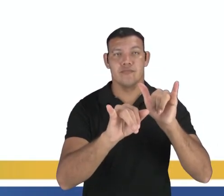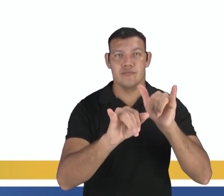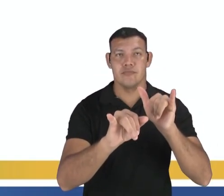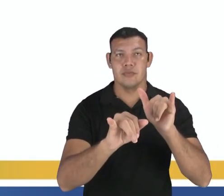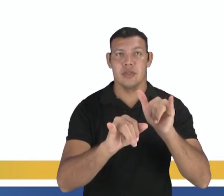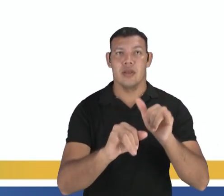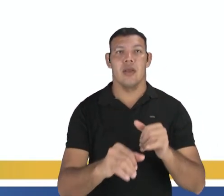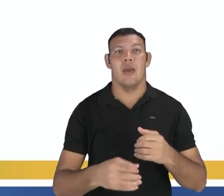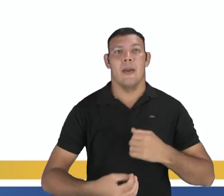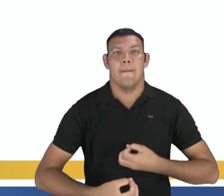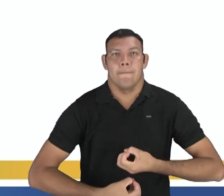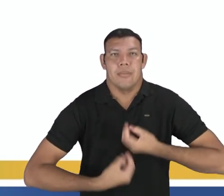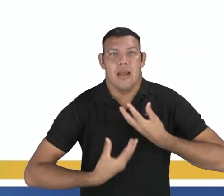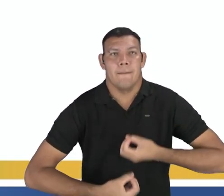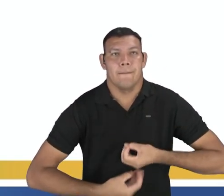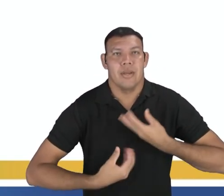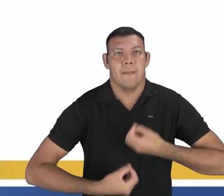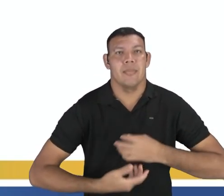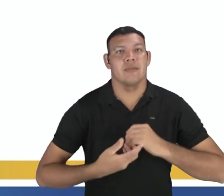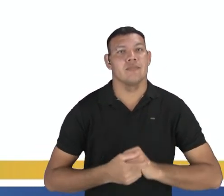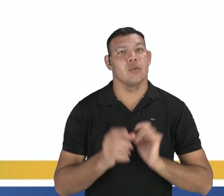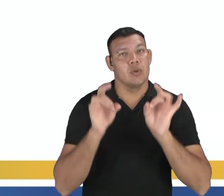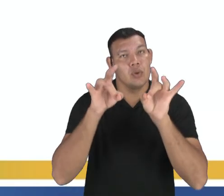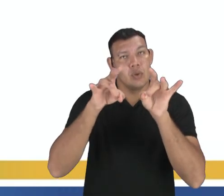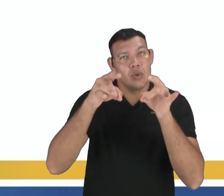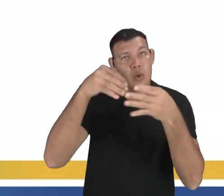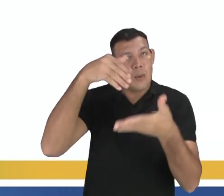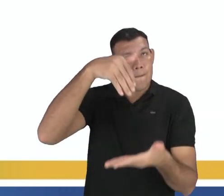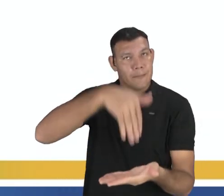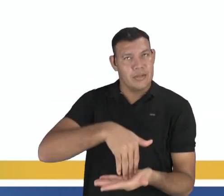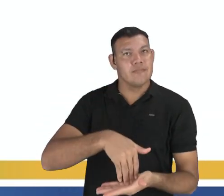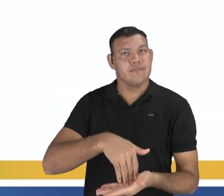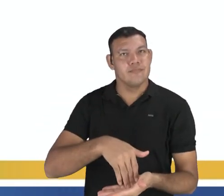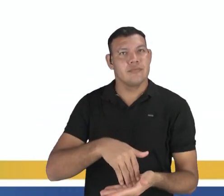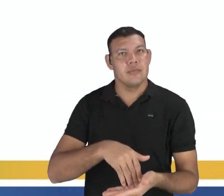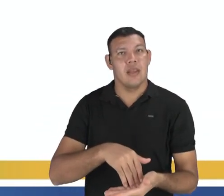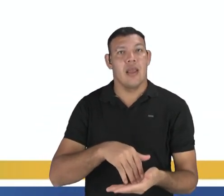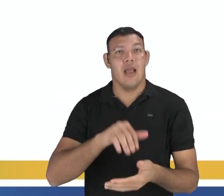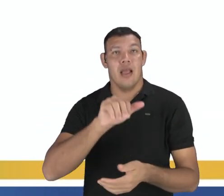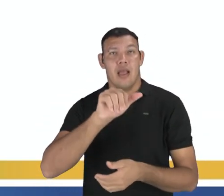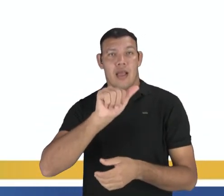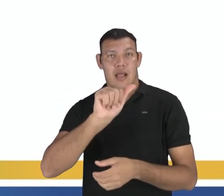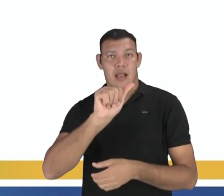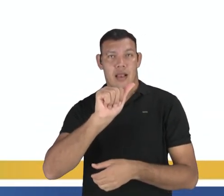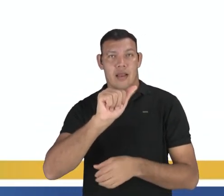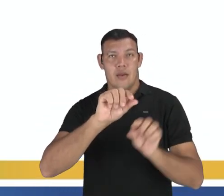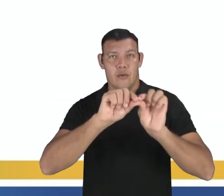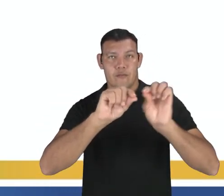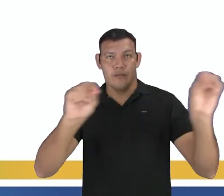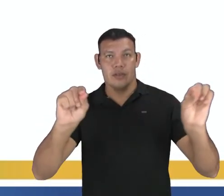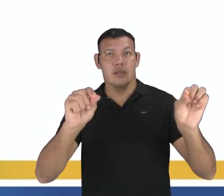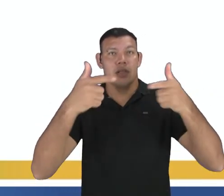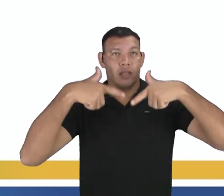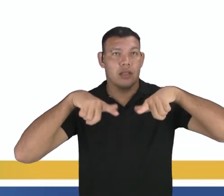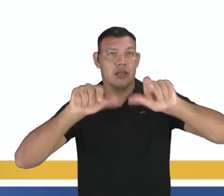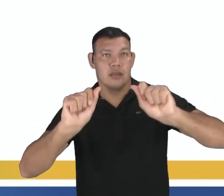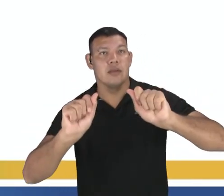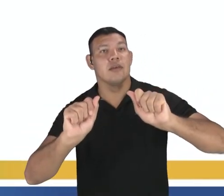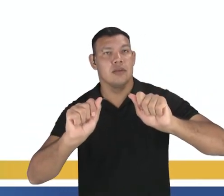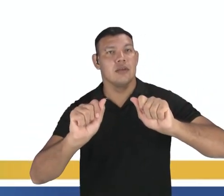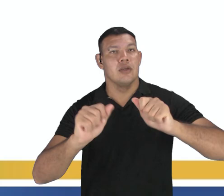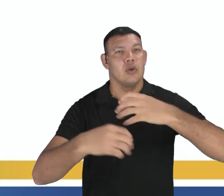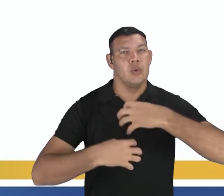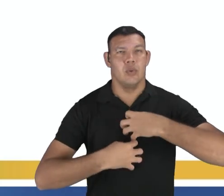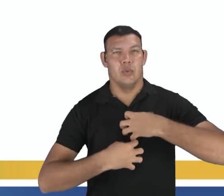função fática, cuja linguagem tem a função de confirmar que a interação entre o emissor e receptor se faz